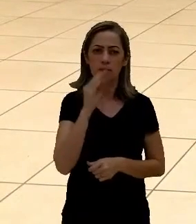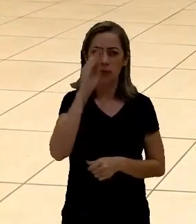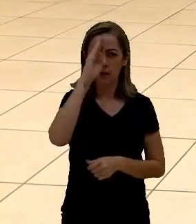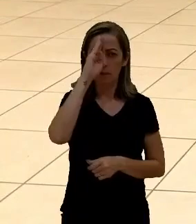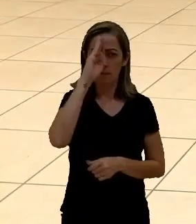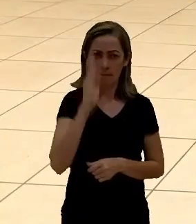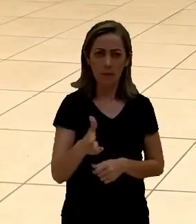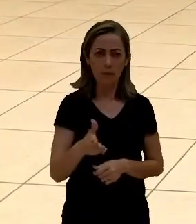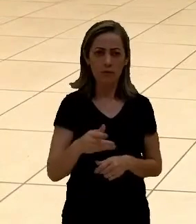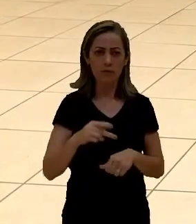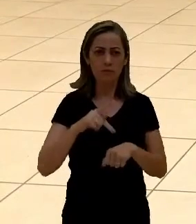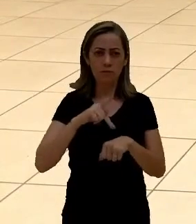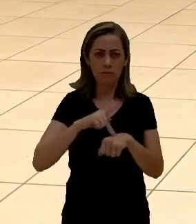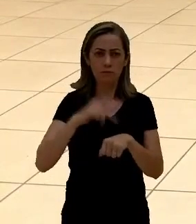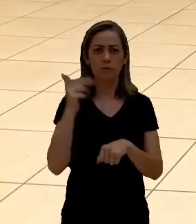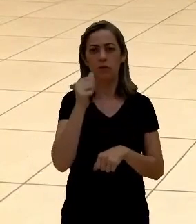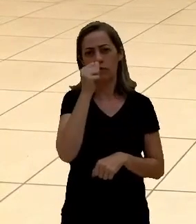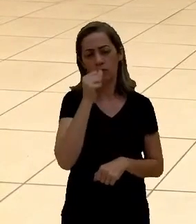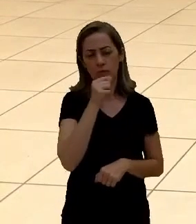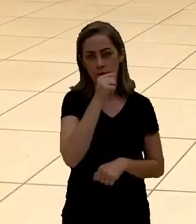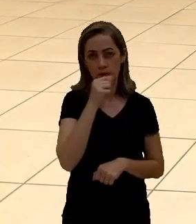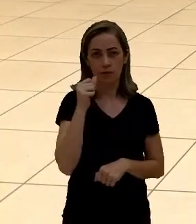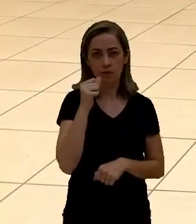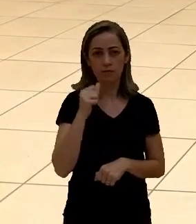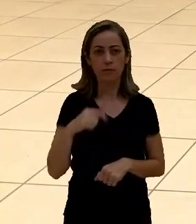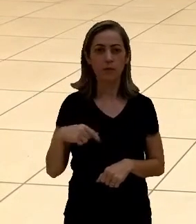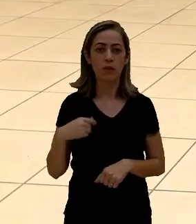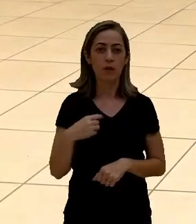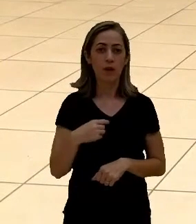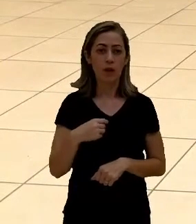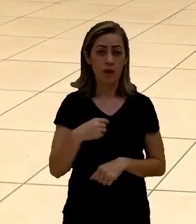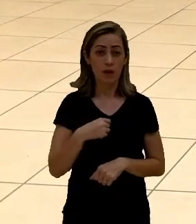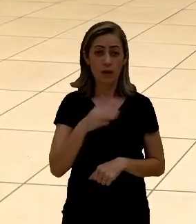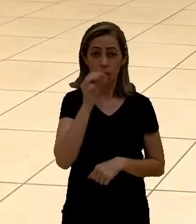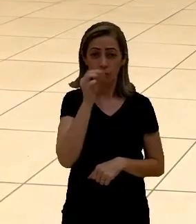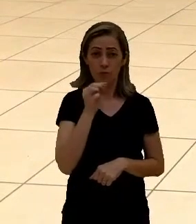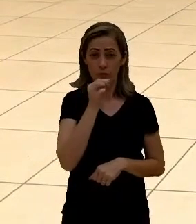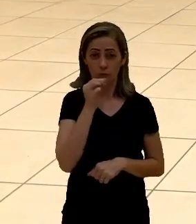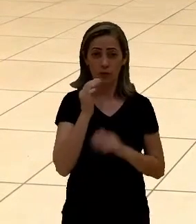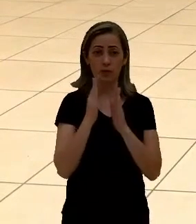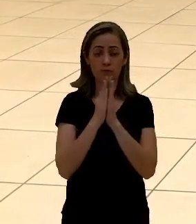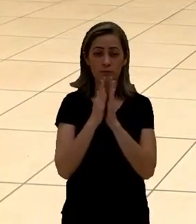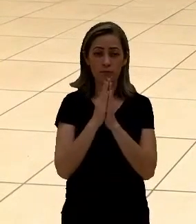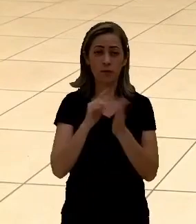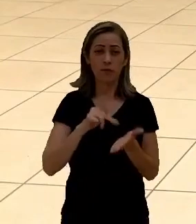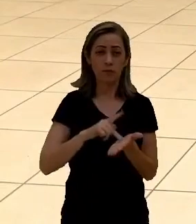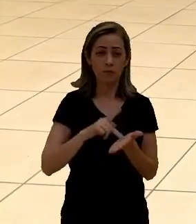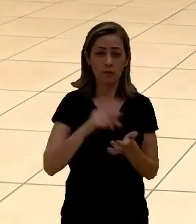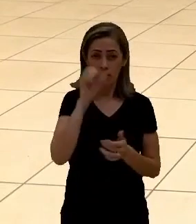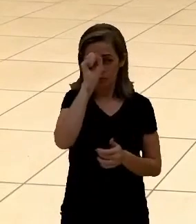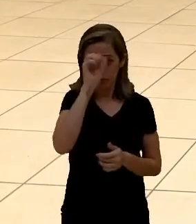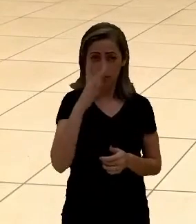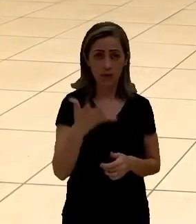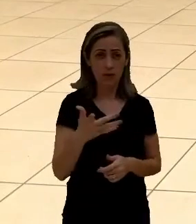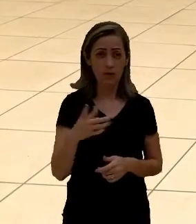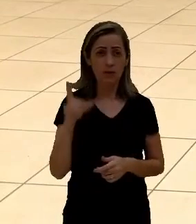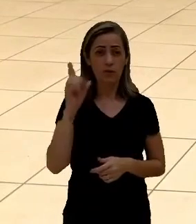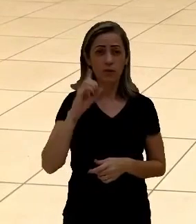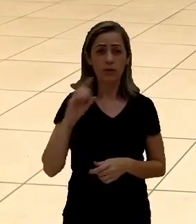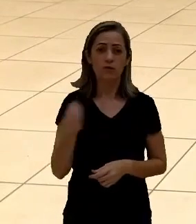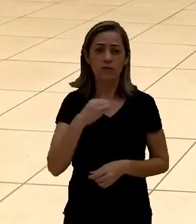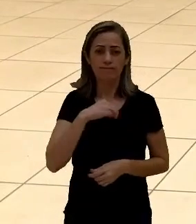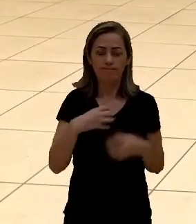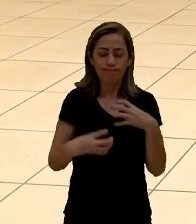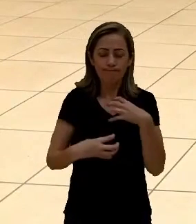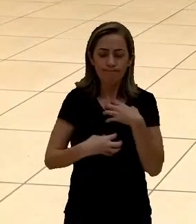tua colocação eu como um gay a adoração verdadeira acontece quando Deus está aqui dentro e